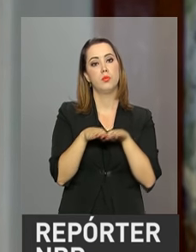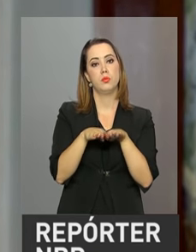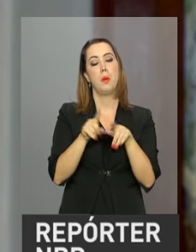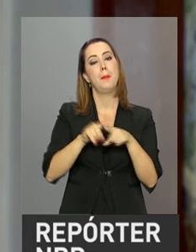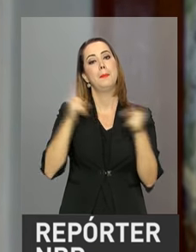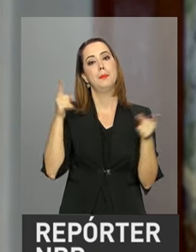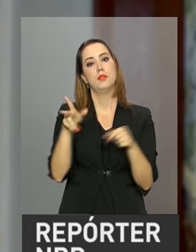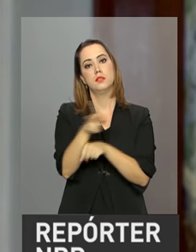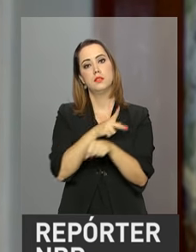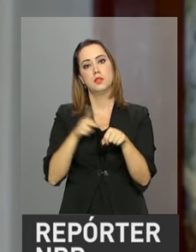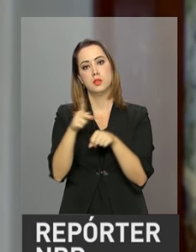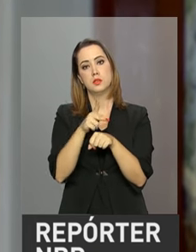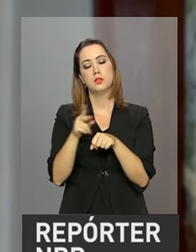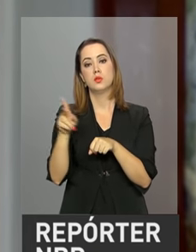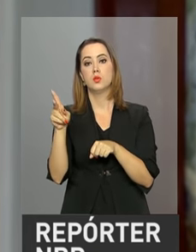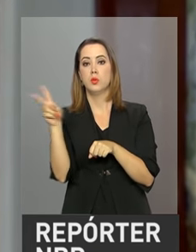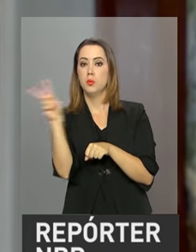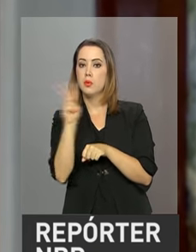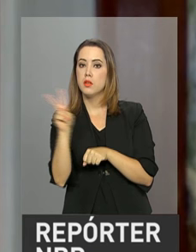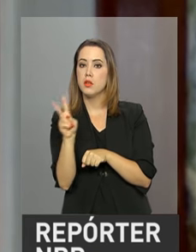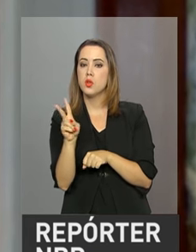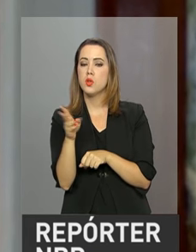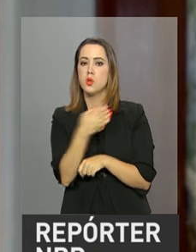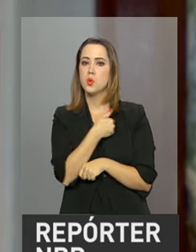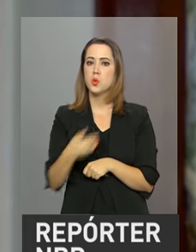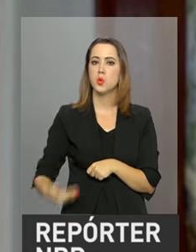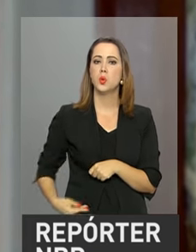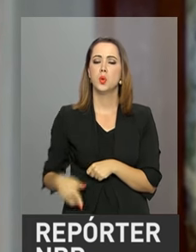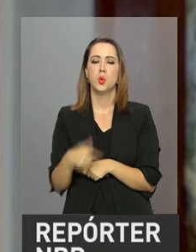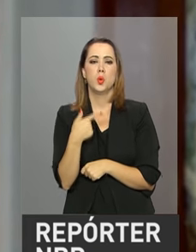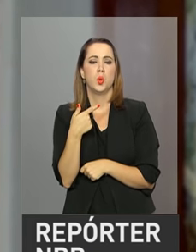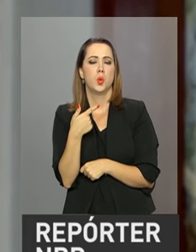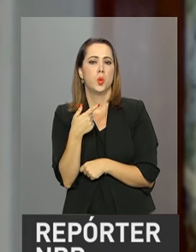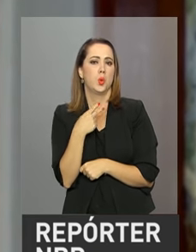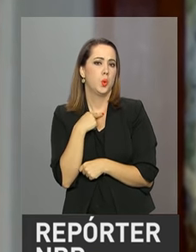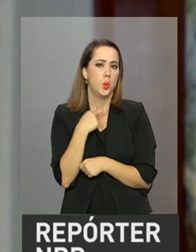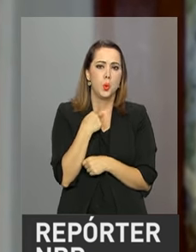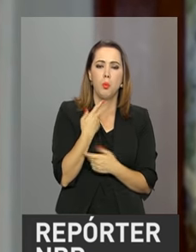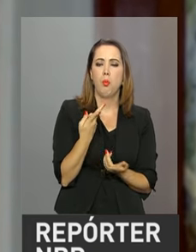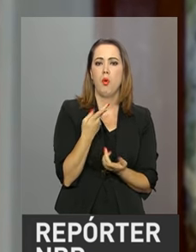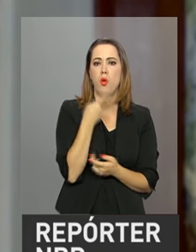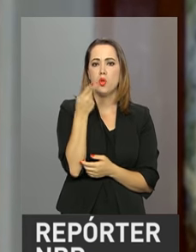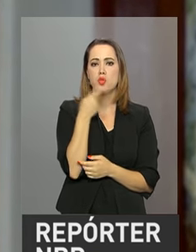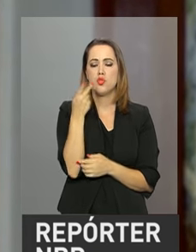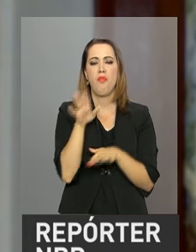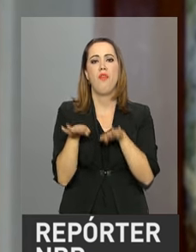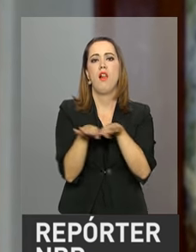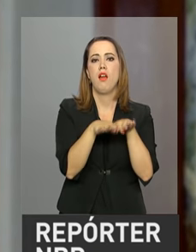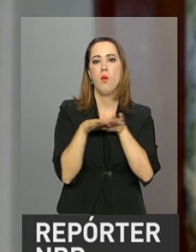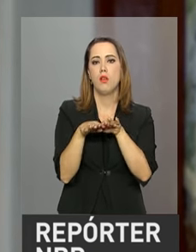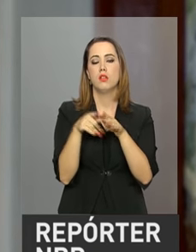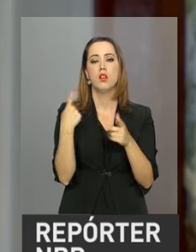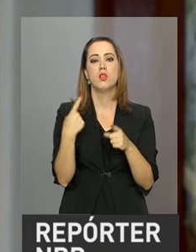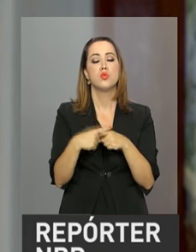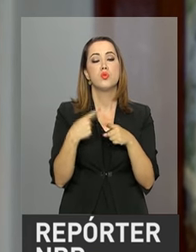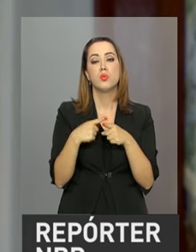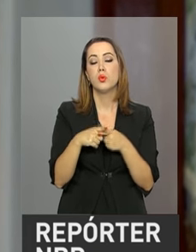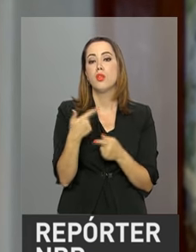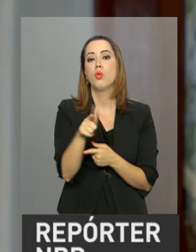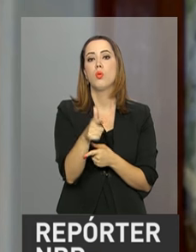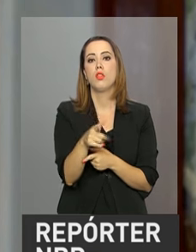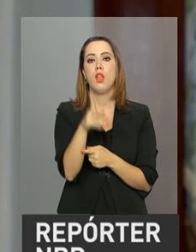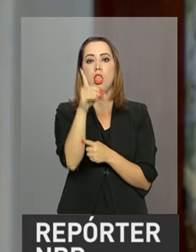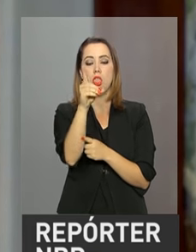Venezuela, ou o governo venezuelano, não tem nenhuma moral para falar em democracia, uma vez que eles não adotam um regime